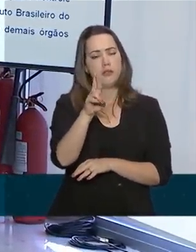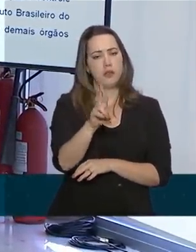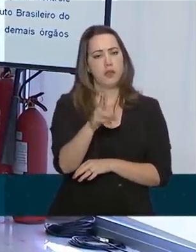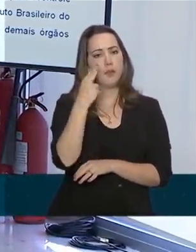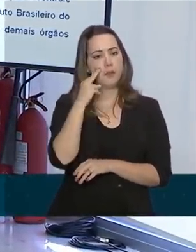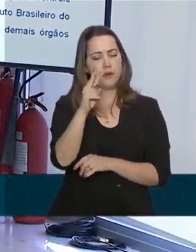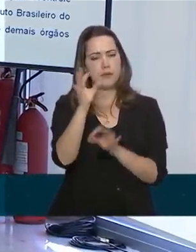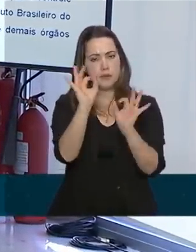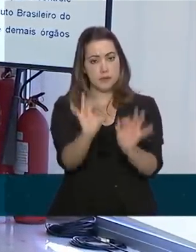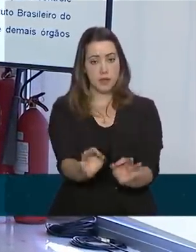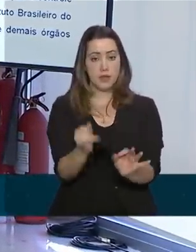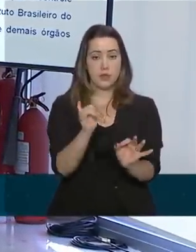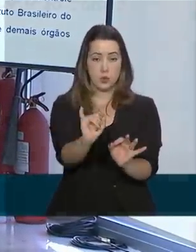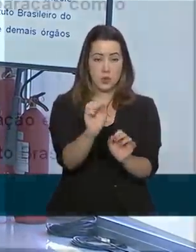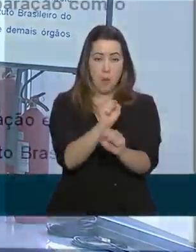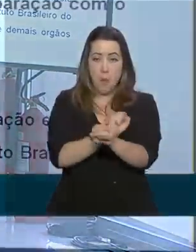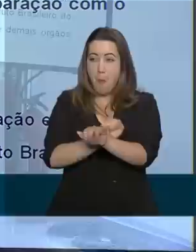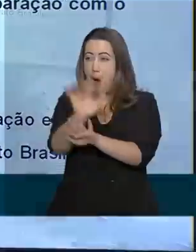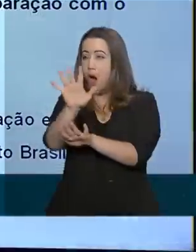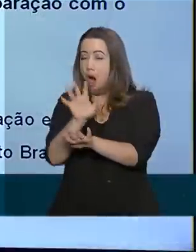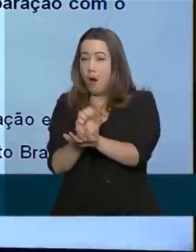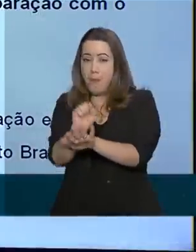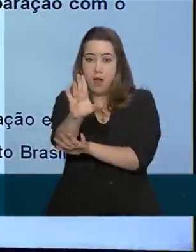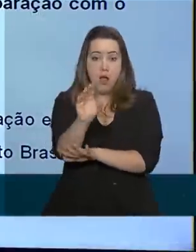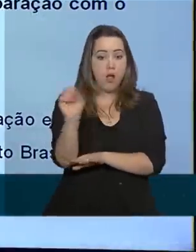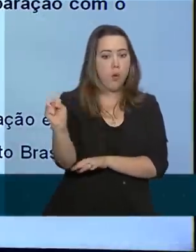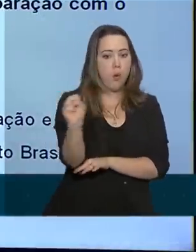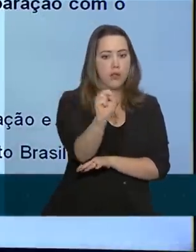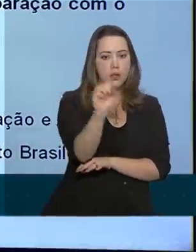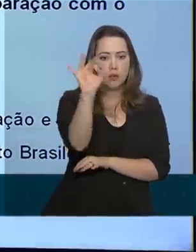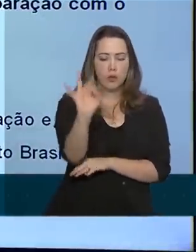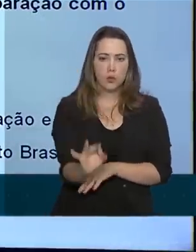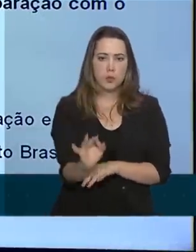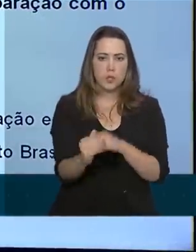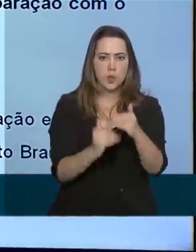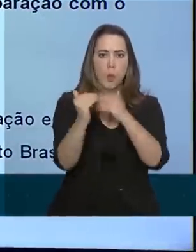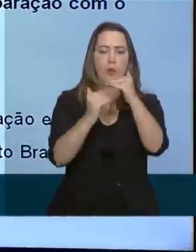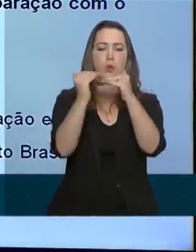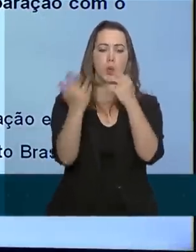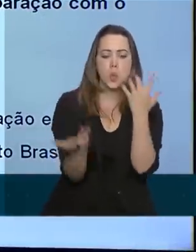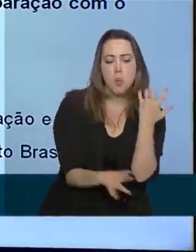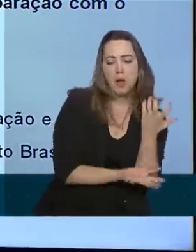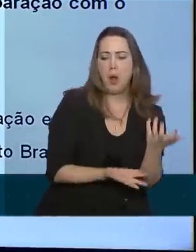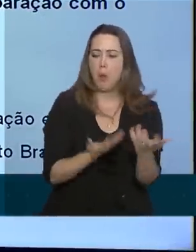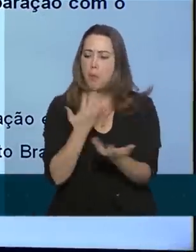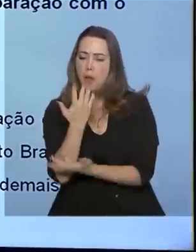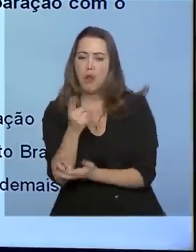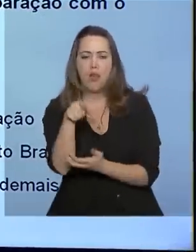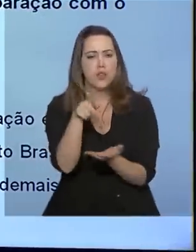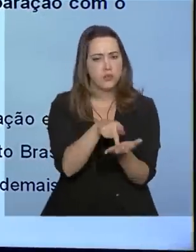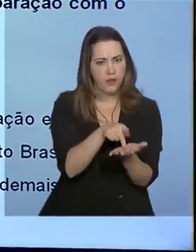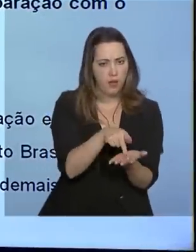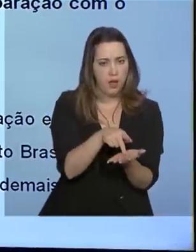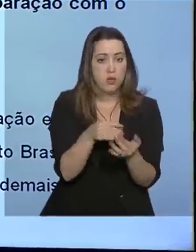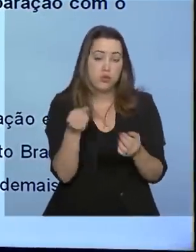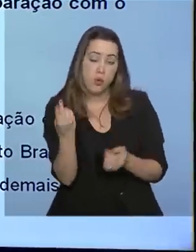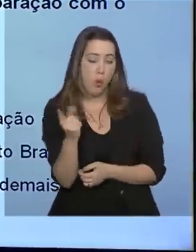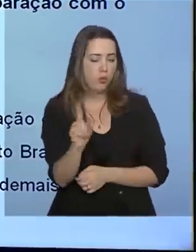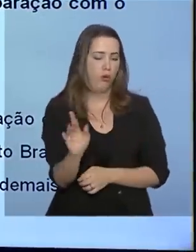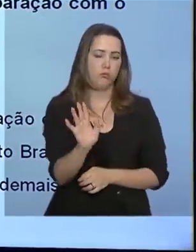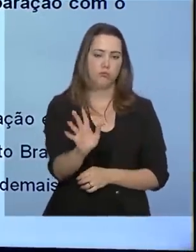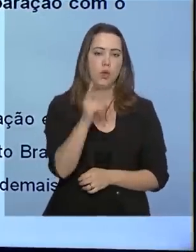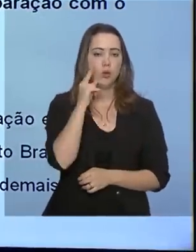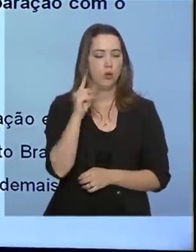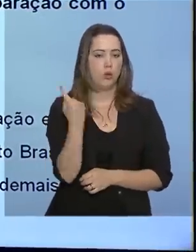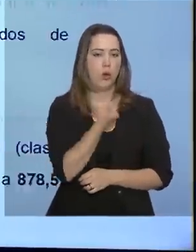verificar se o alardeado percentual de 88 por cento de aumento no mês de junho é realmente verdadeiro não utilizamos